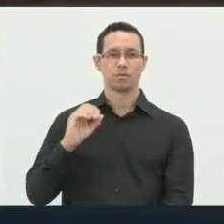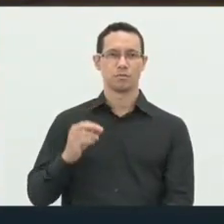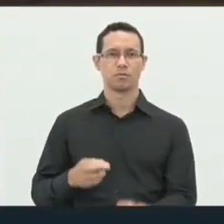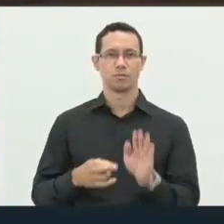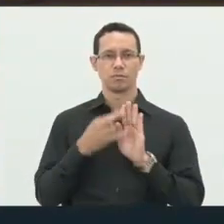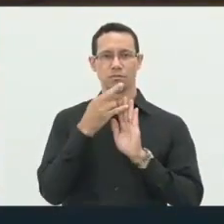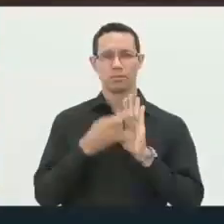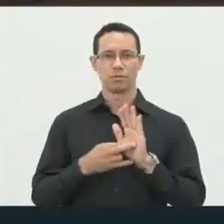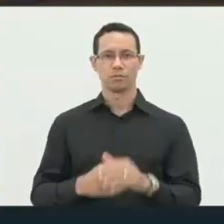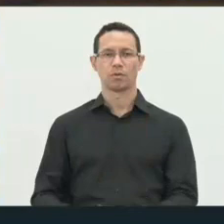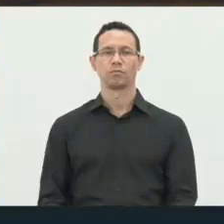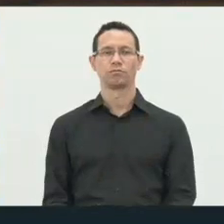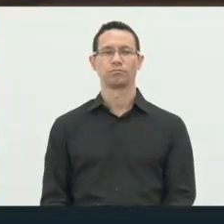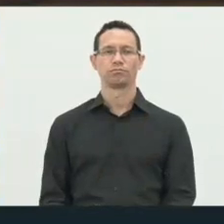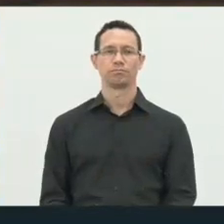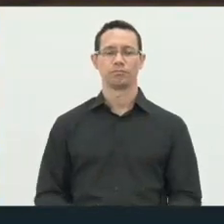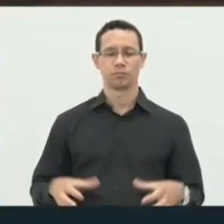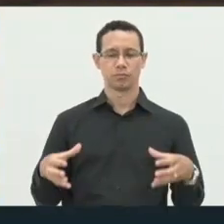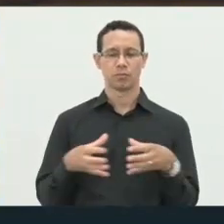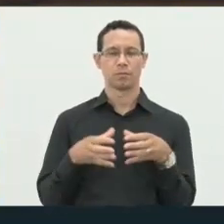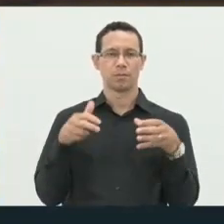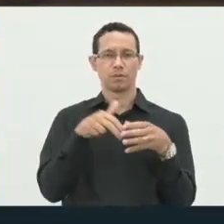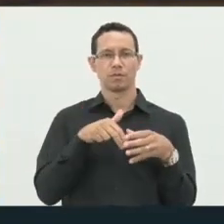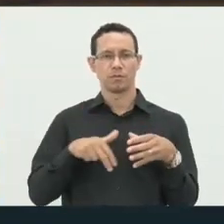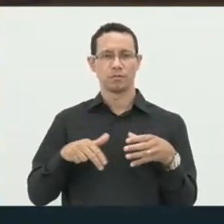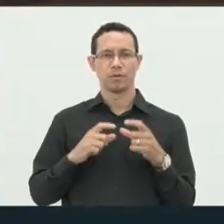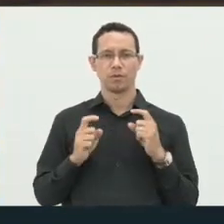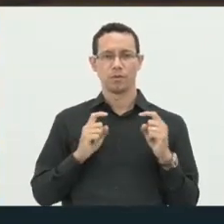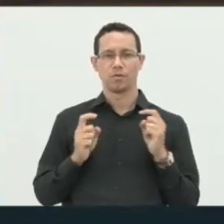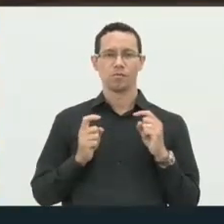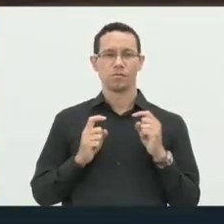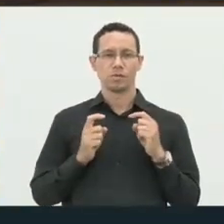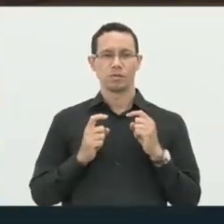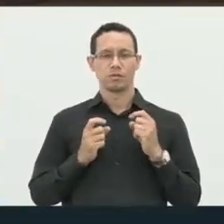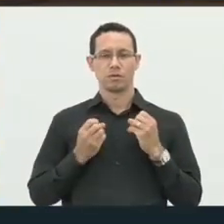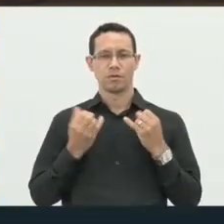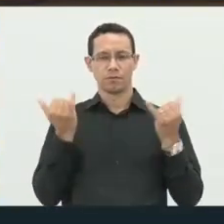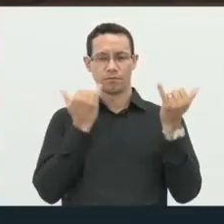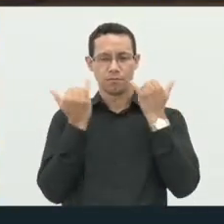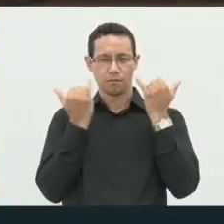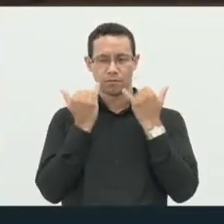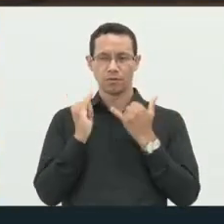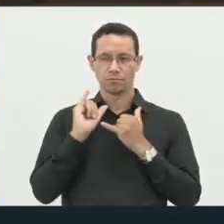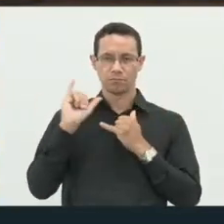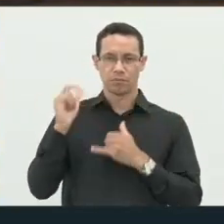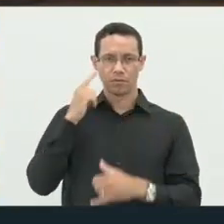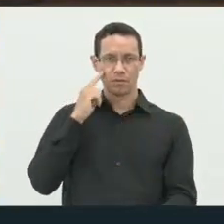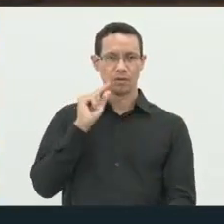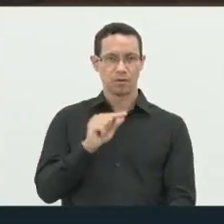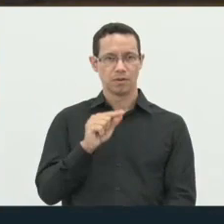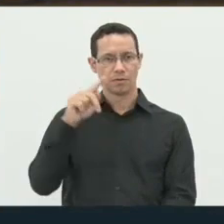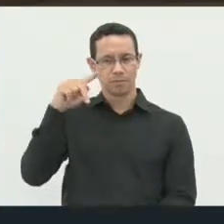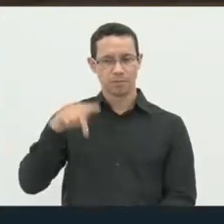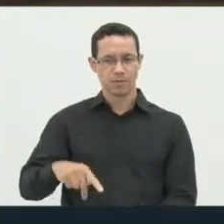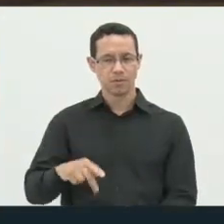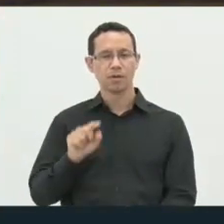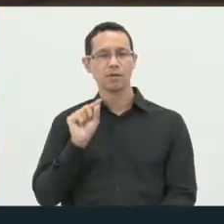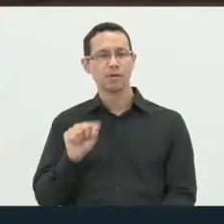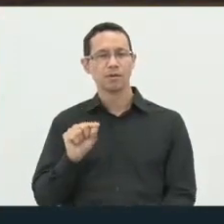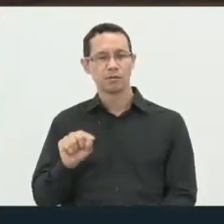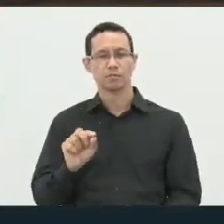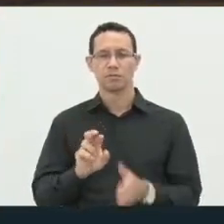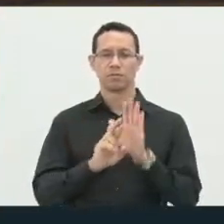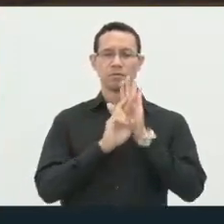os integrantes da comissão deverão ser reunir e informar a presidência quem atuará como relator conforme